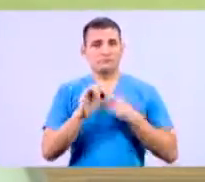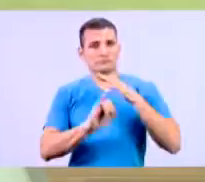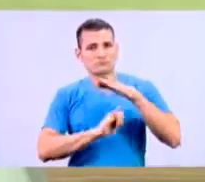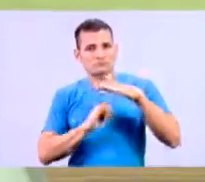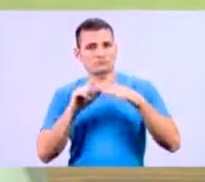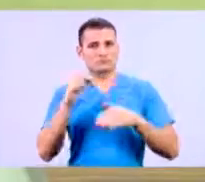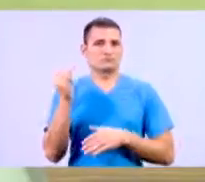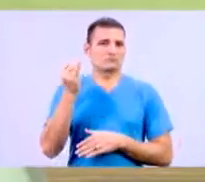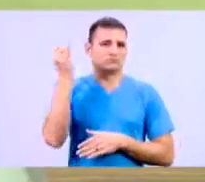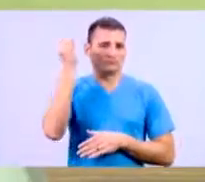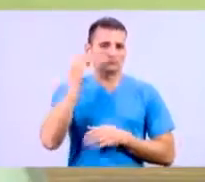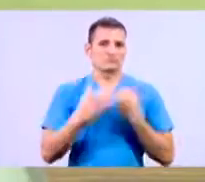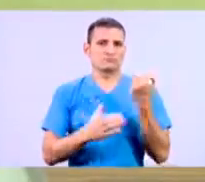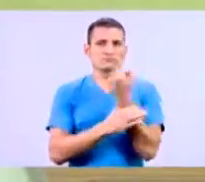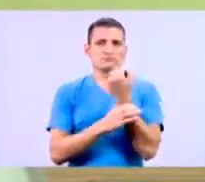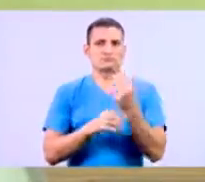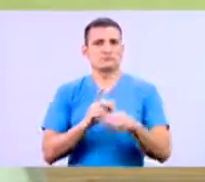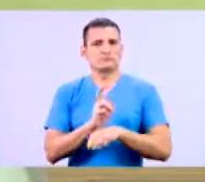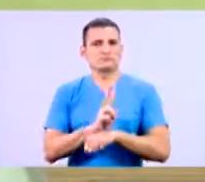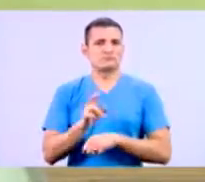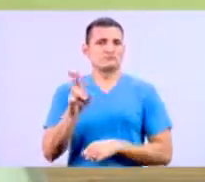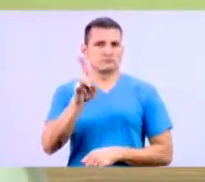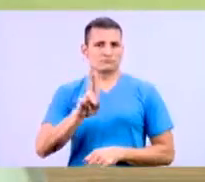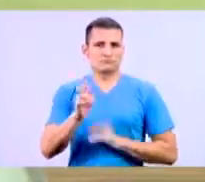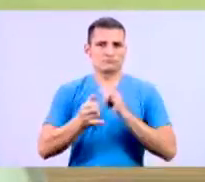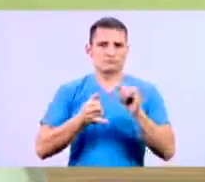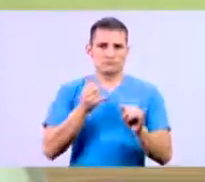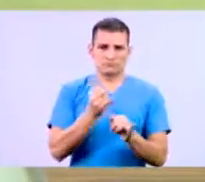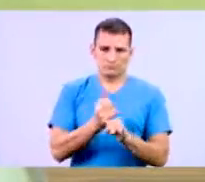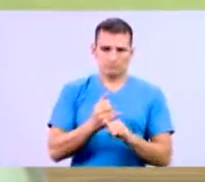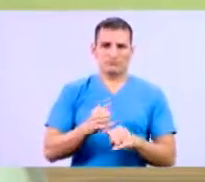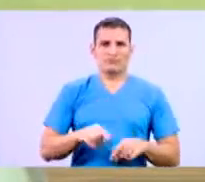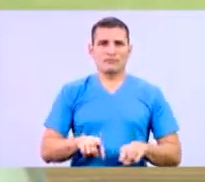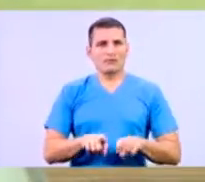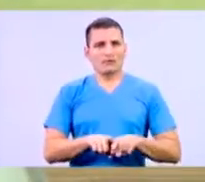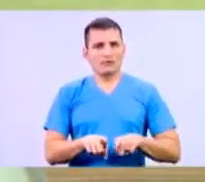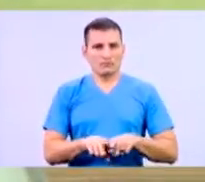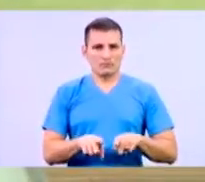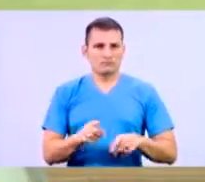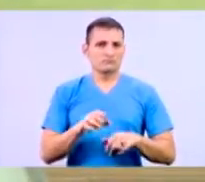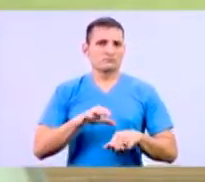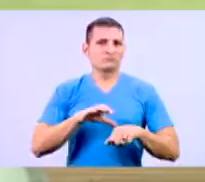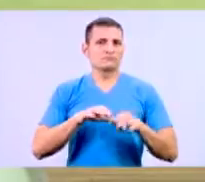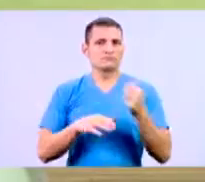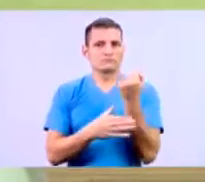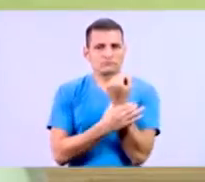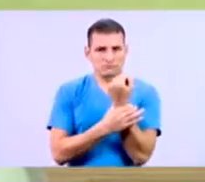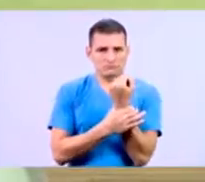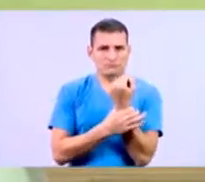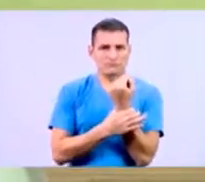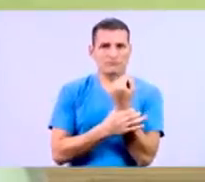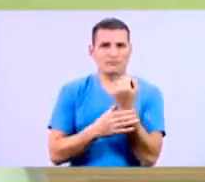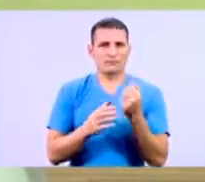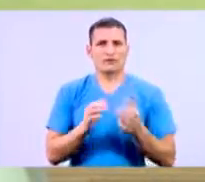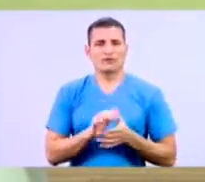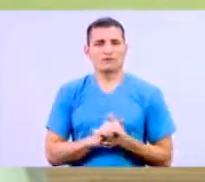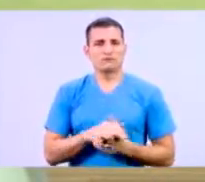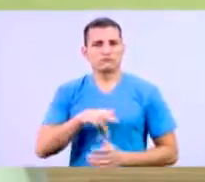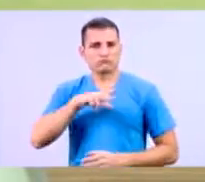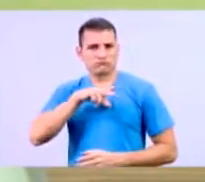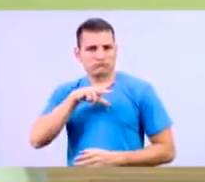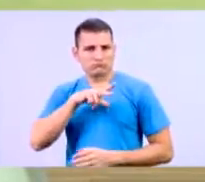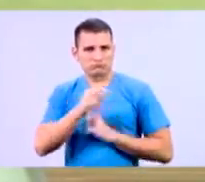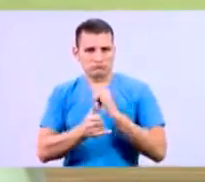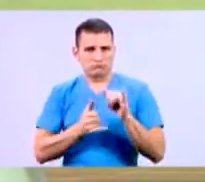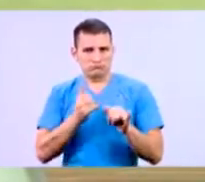a nossa segurança em utilizar a internet, mas também elas servem para garantir que a nossa privacidade na